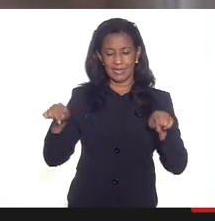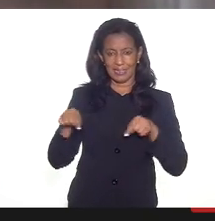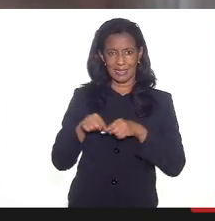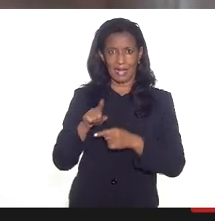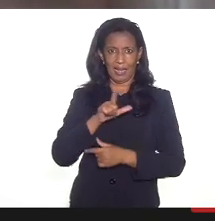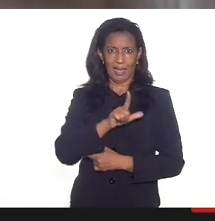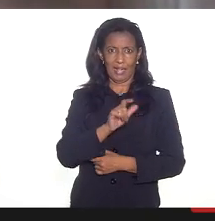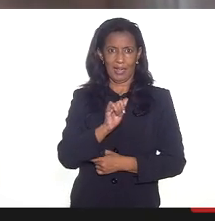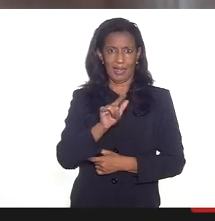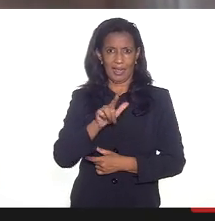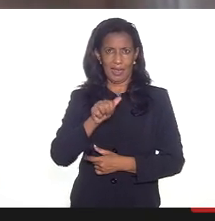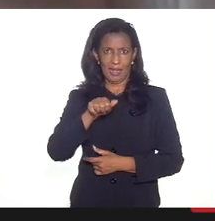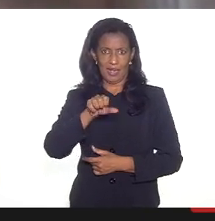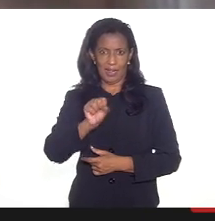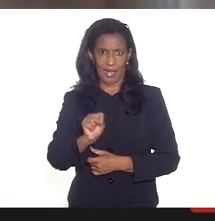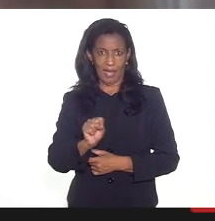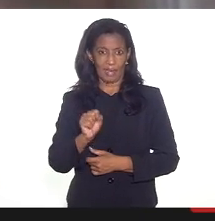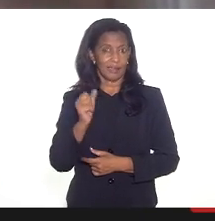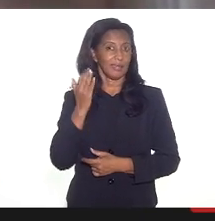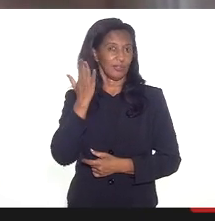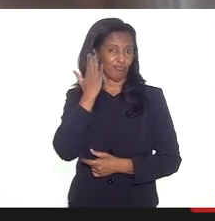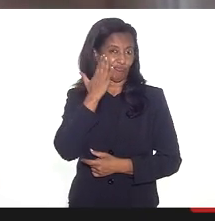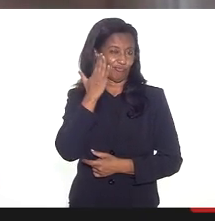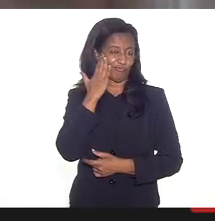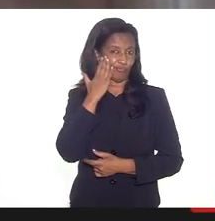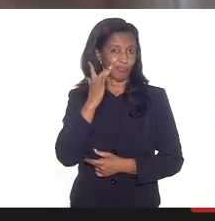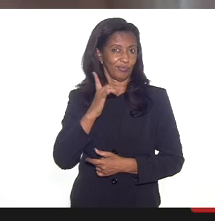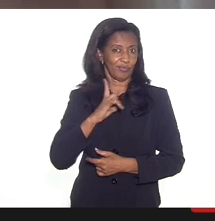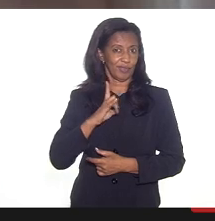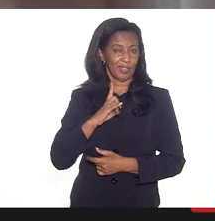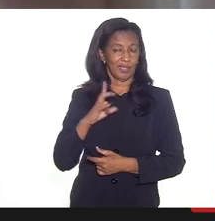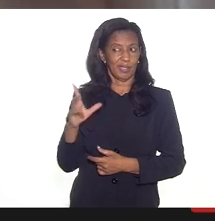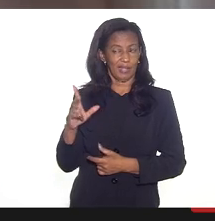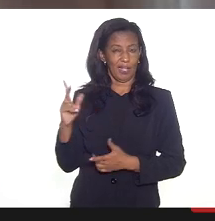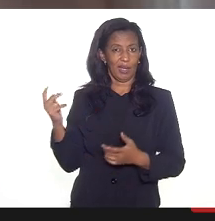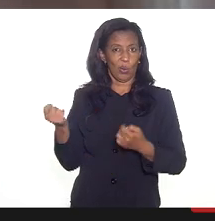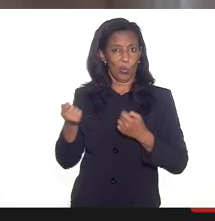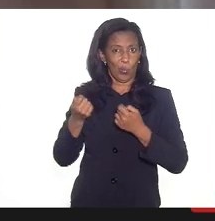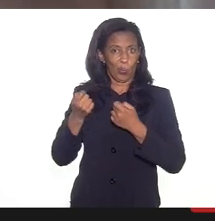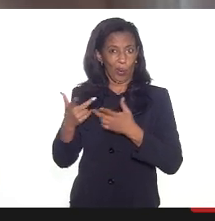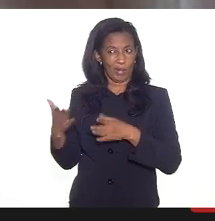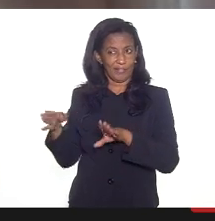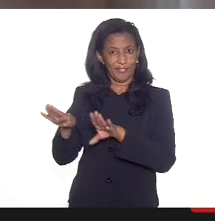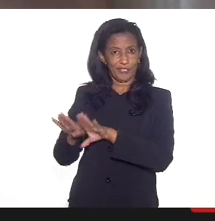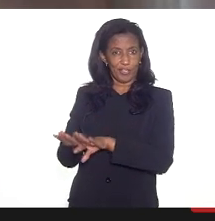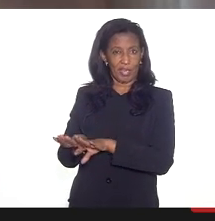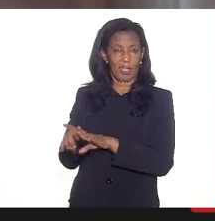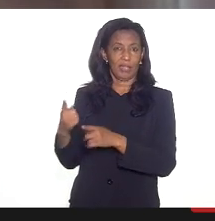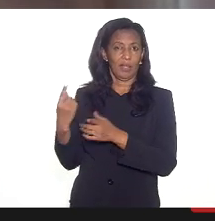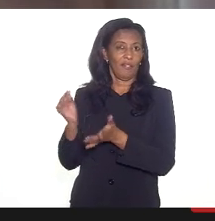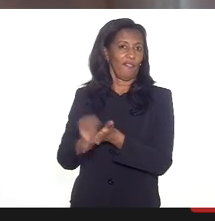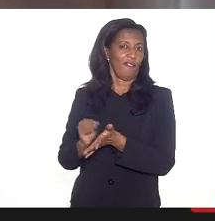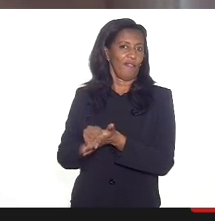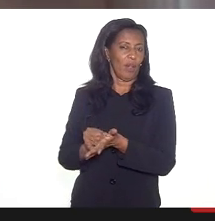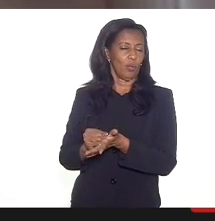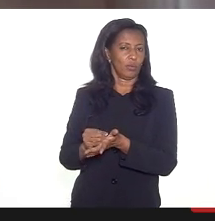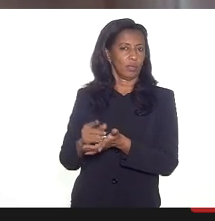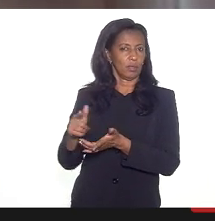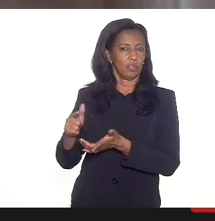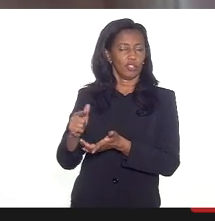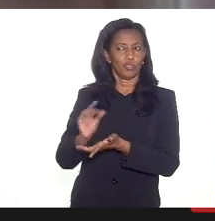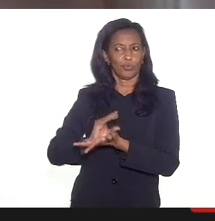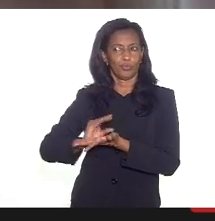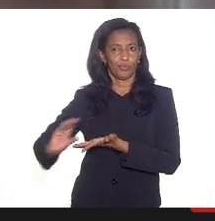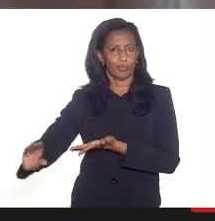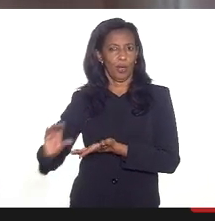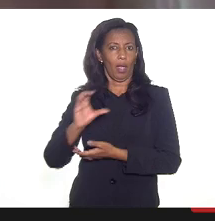que a gente soube que está em risco de ser fechada por conta de falta de mão de obra